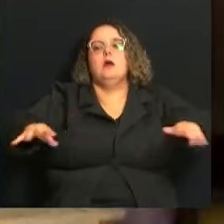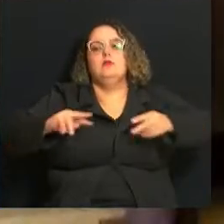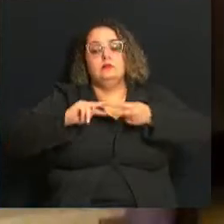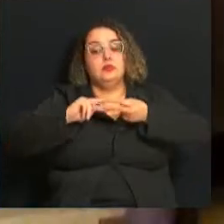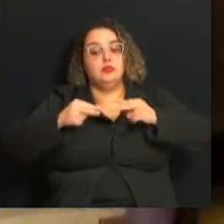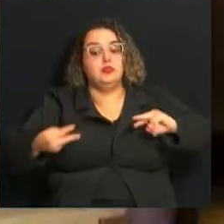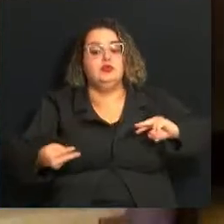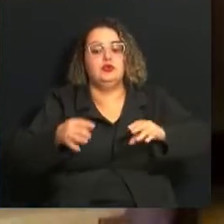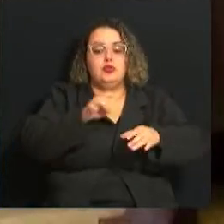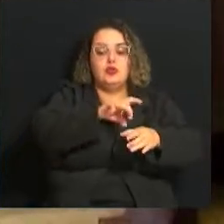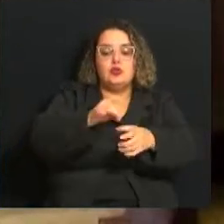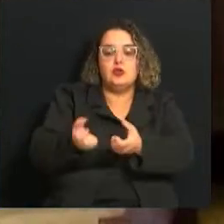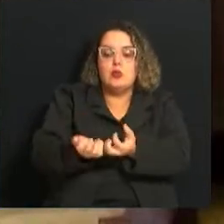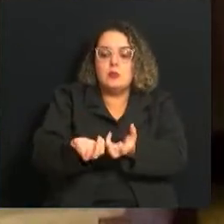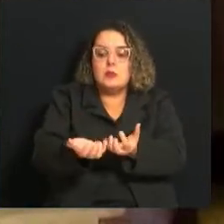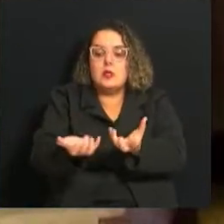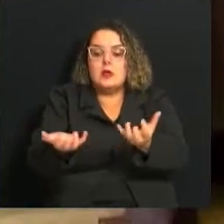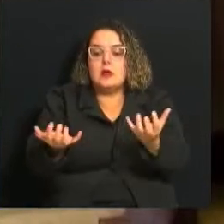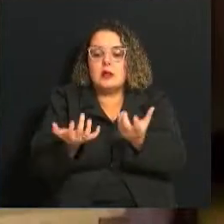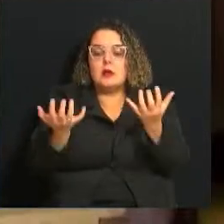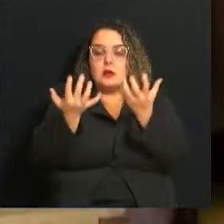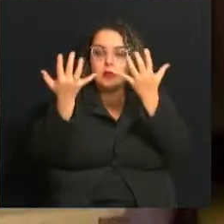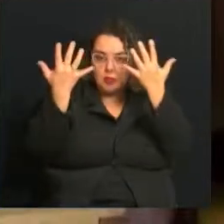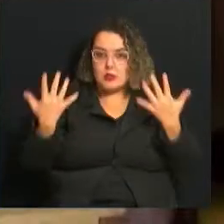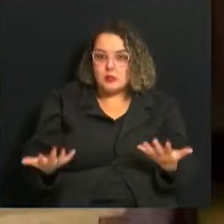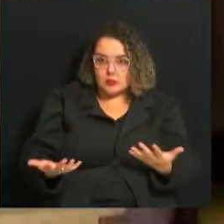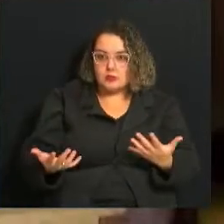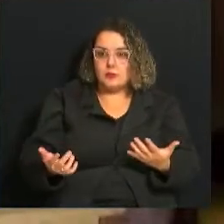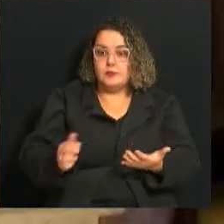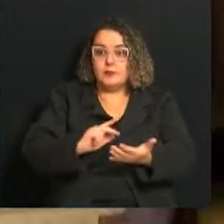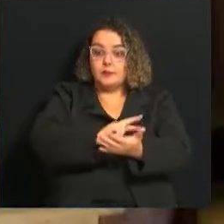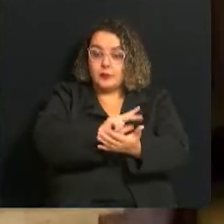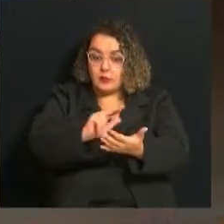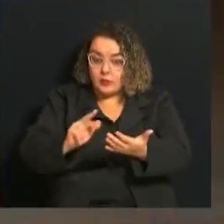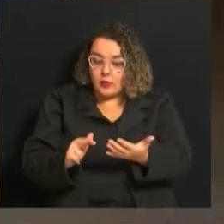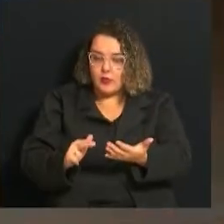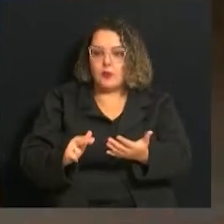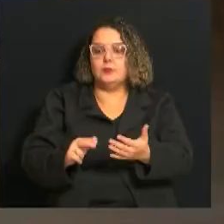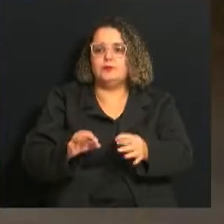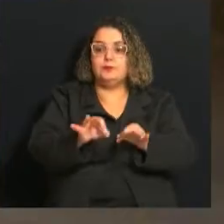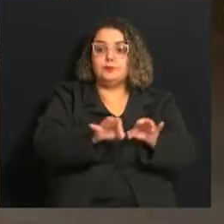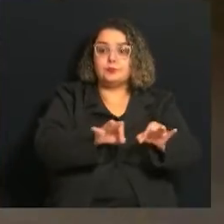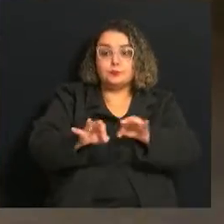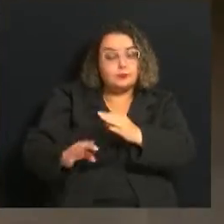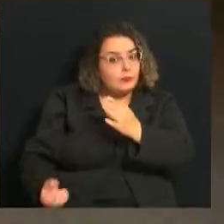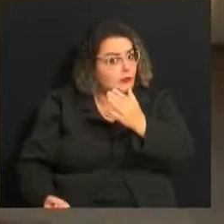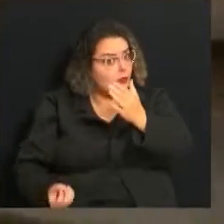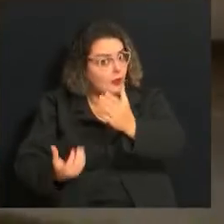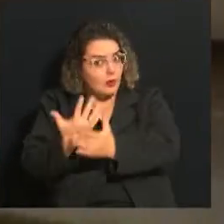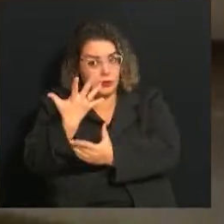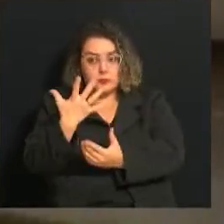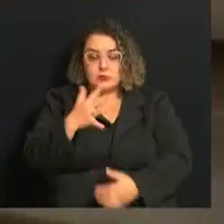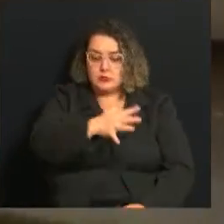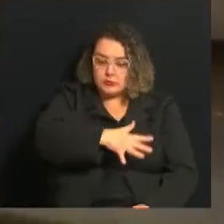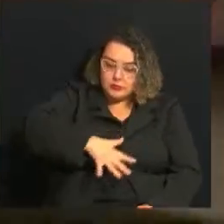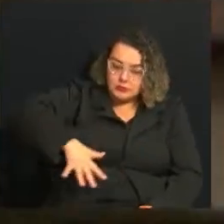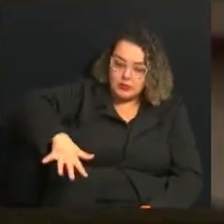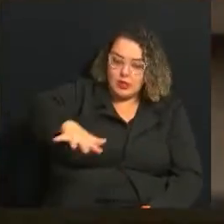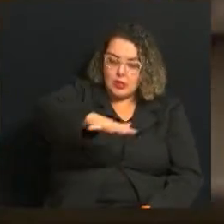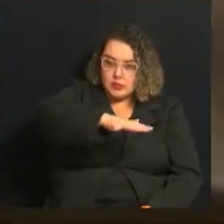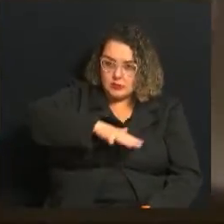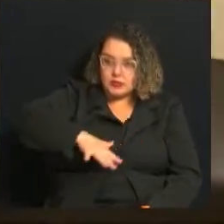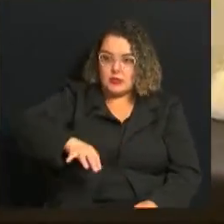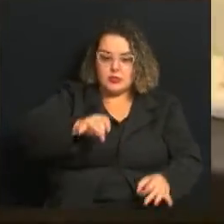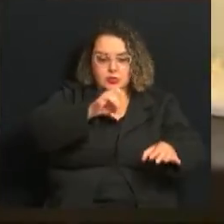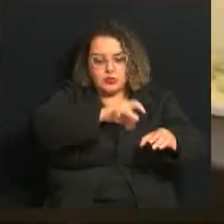né? No Instituto Agronômico, diversos programas foram criados nas áreas de